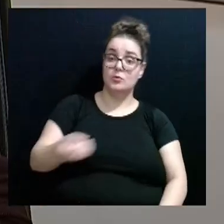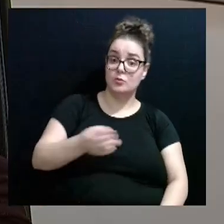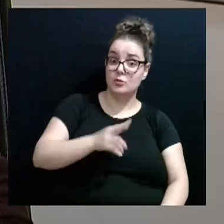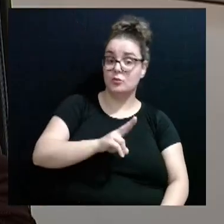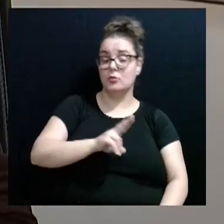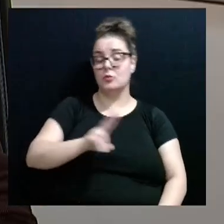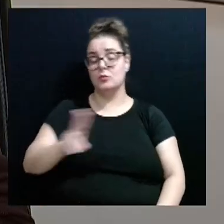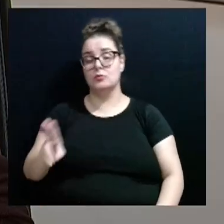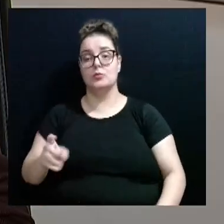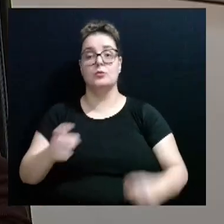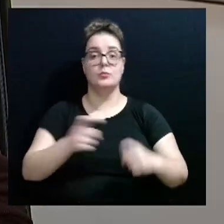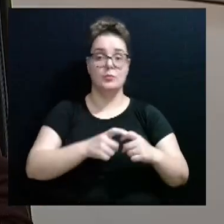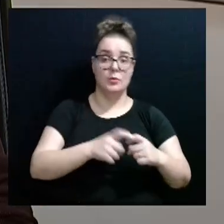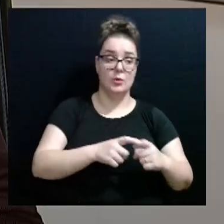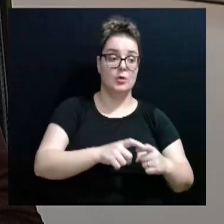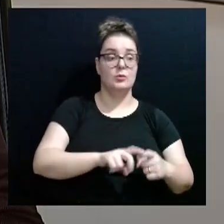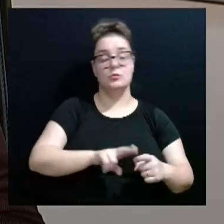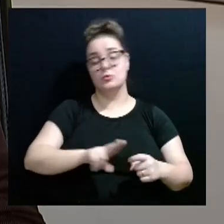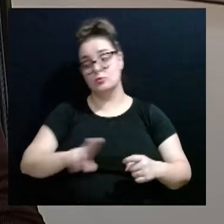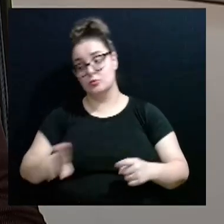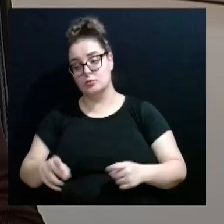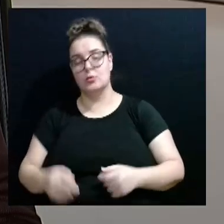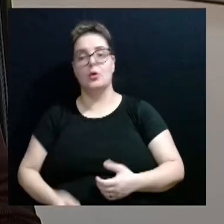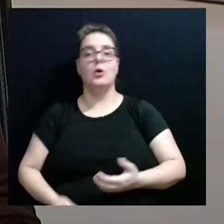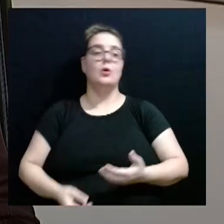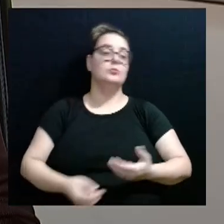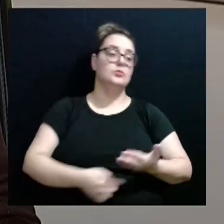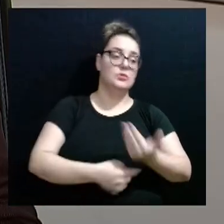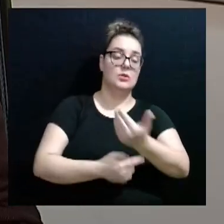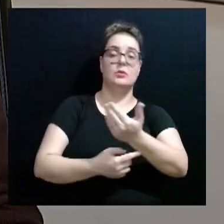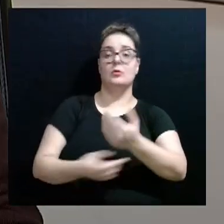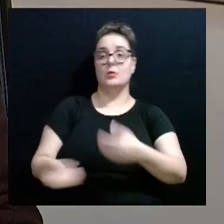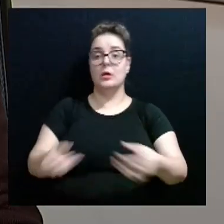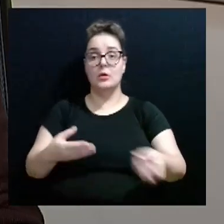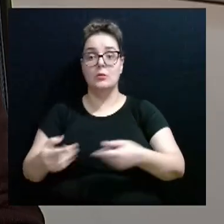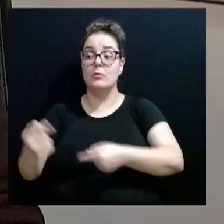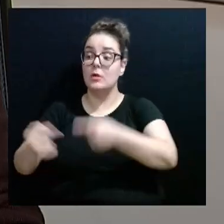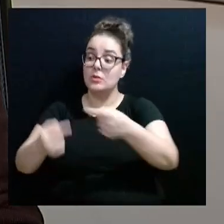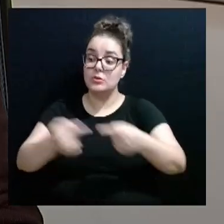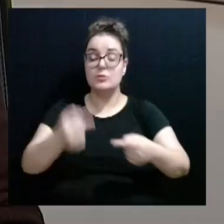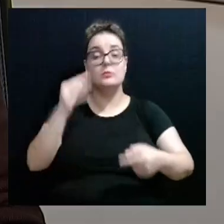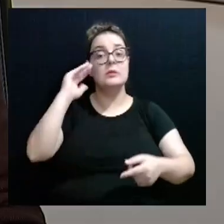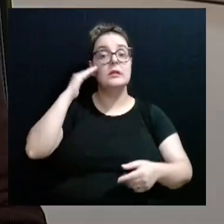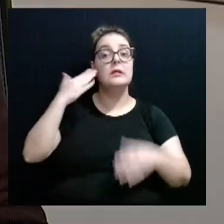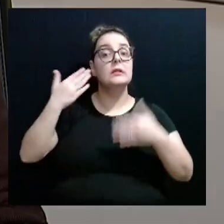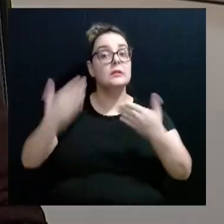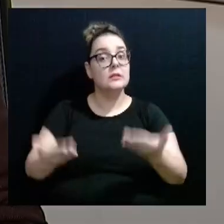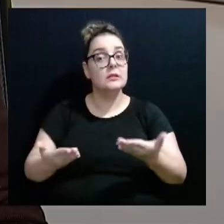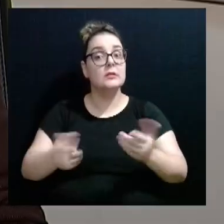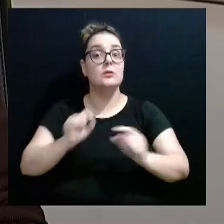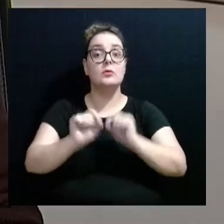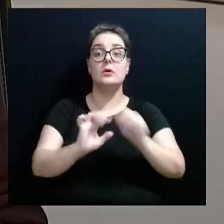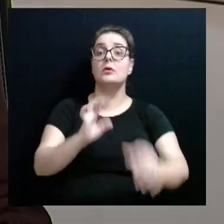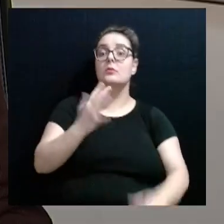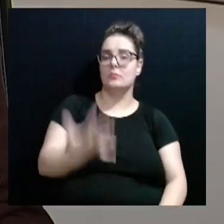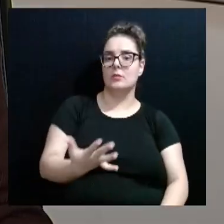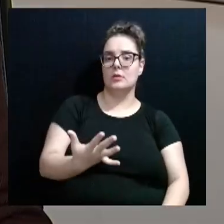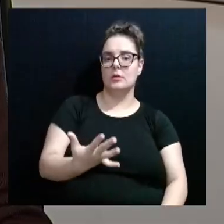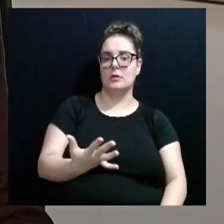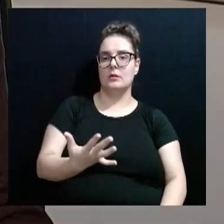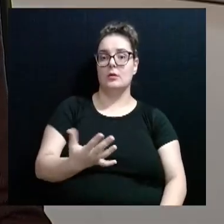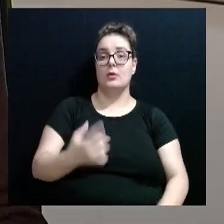para essas crianças, né, que nascem com essa síndrome, que passam em média por 10 cirurgias, né, para